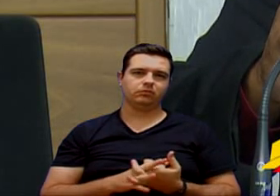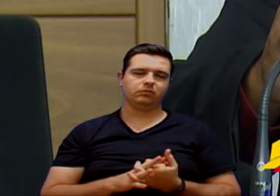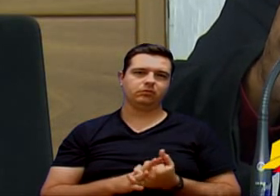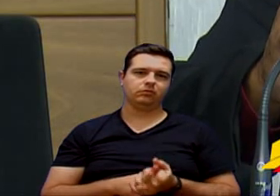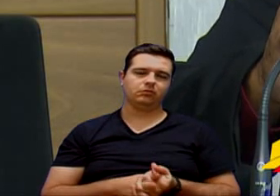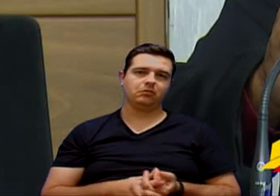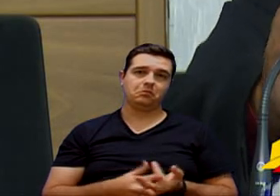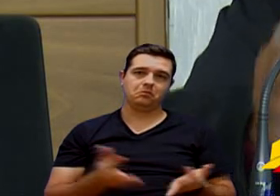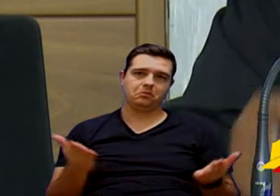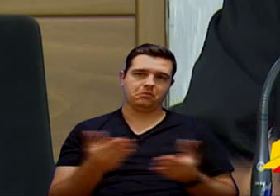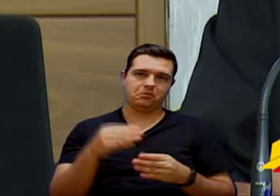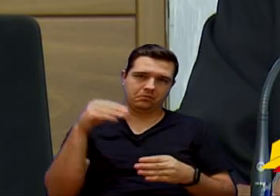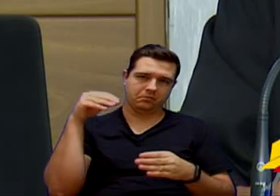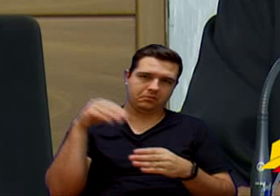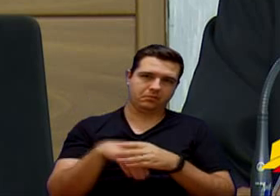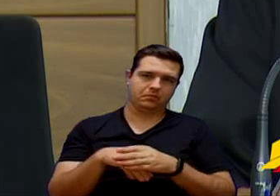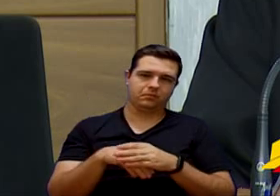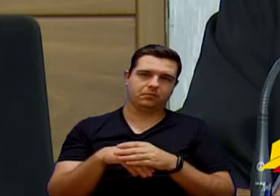em votação...